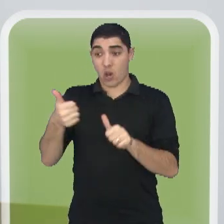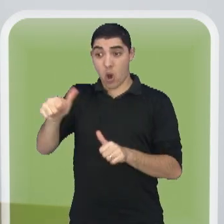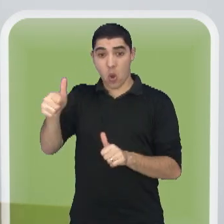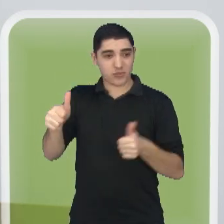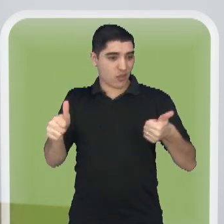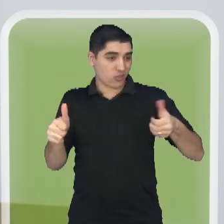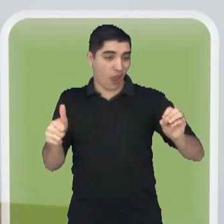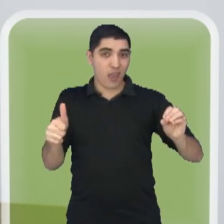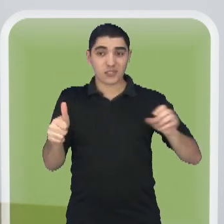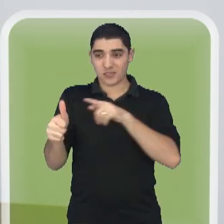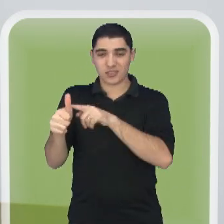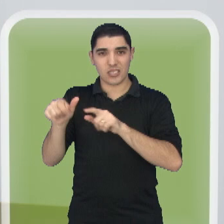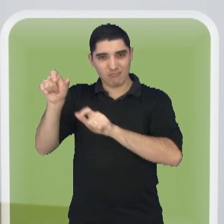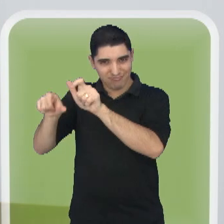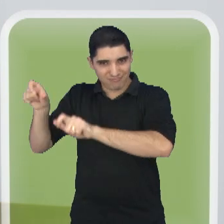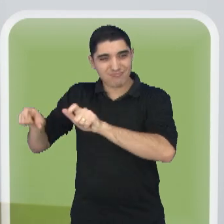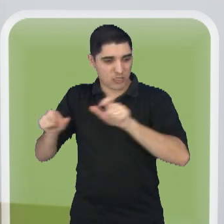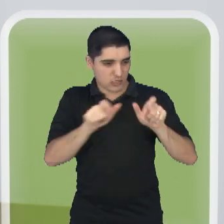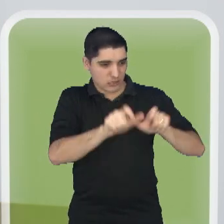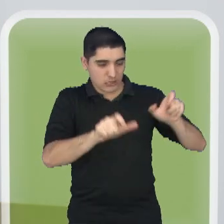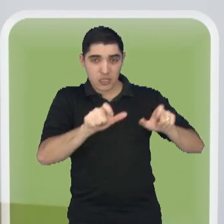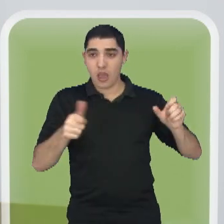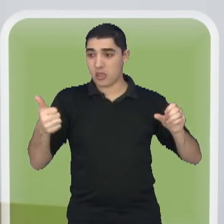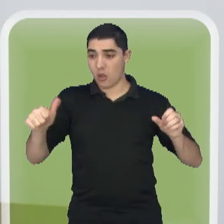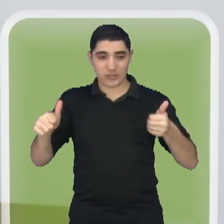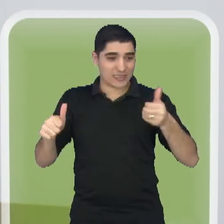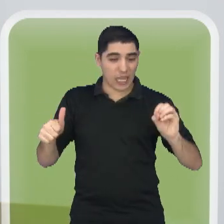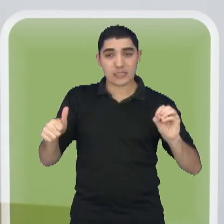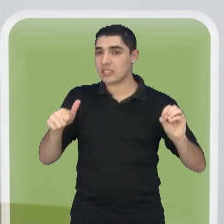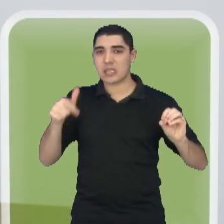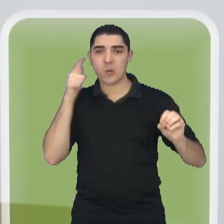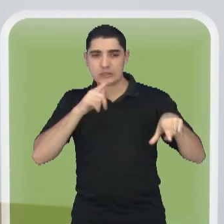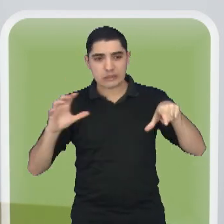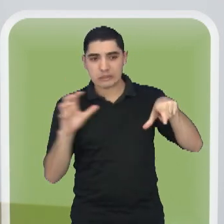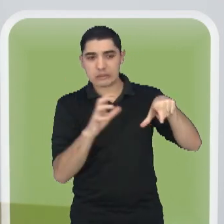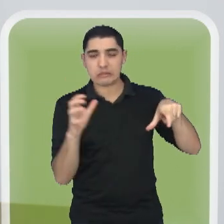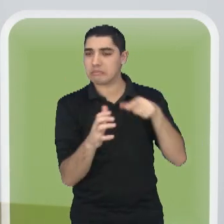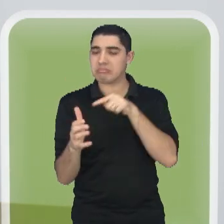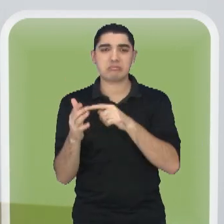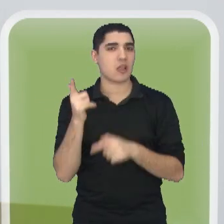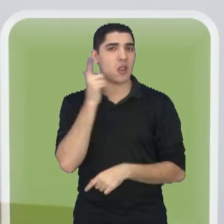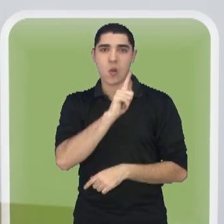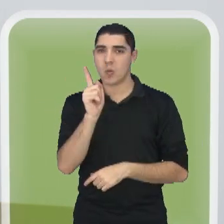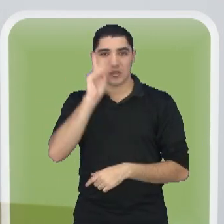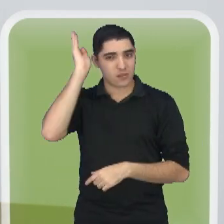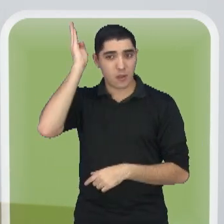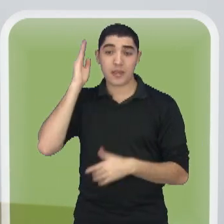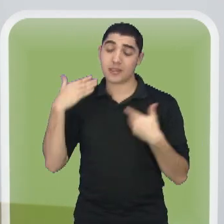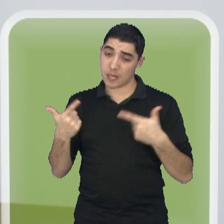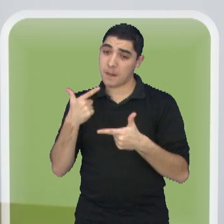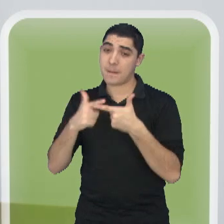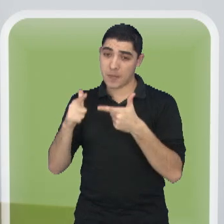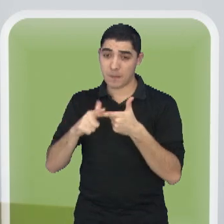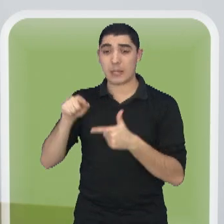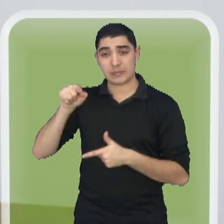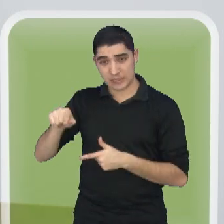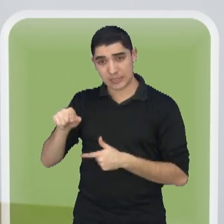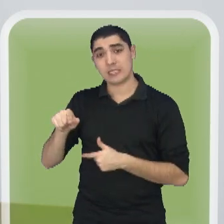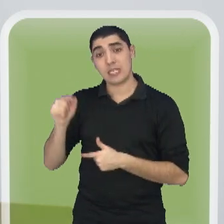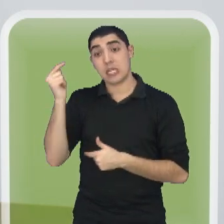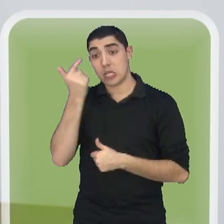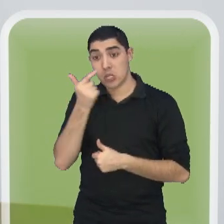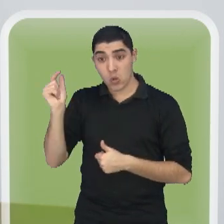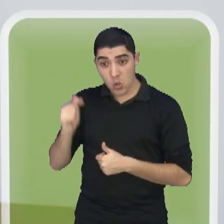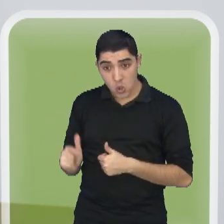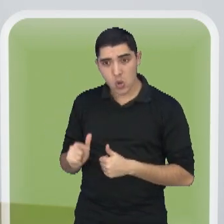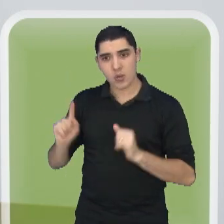nas chegadas, né? No gol adversário. Aliás, esse é um problema da equipe do Taubaté, que em outras oportunidades, em